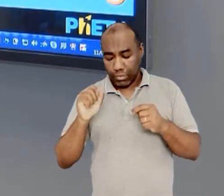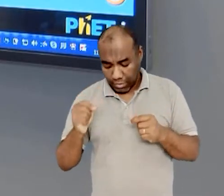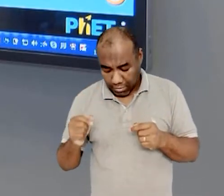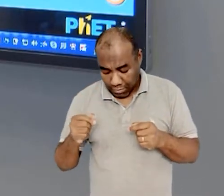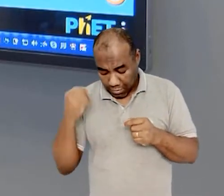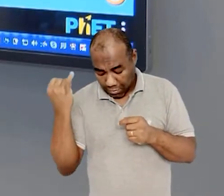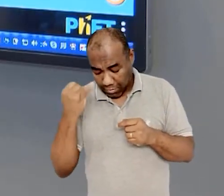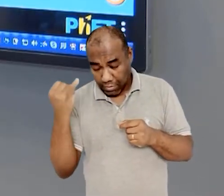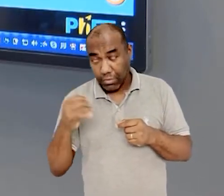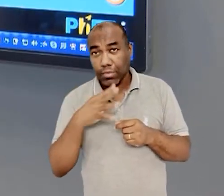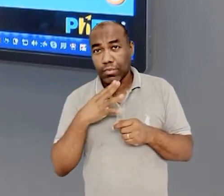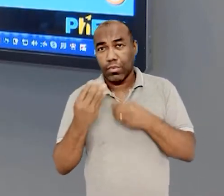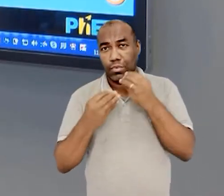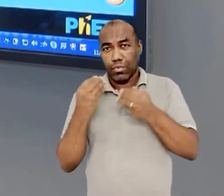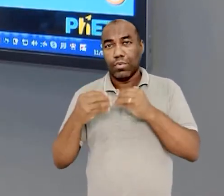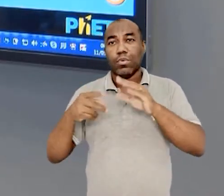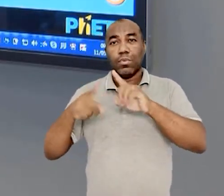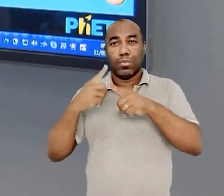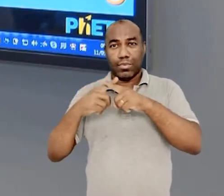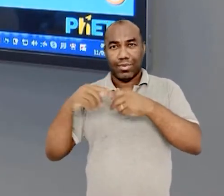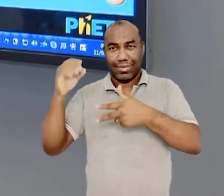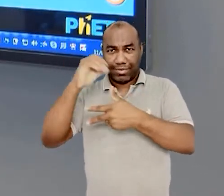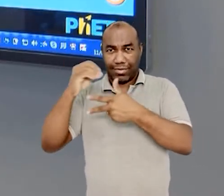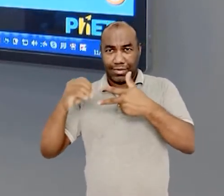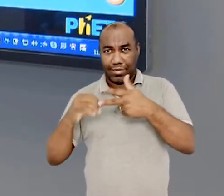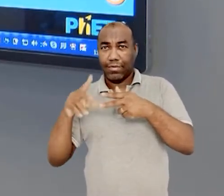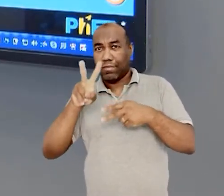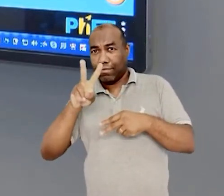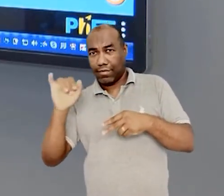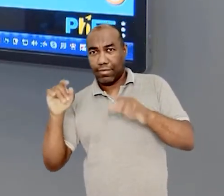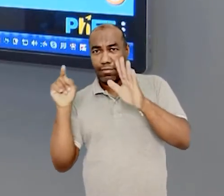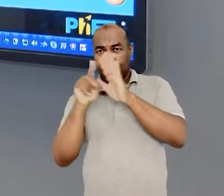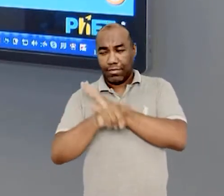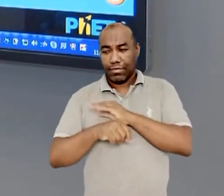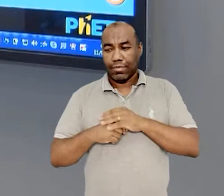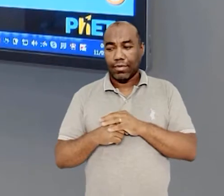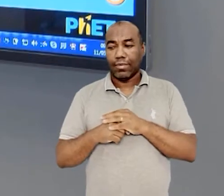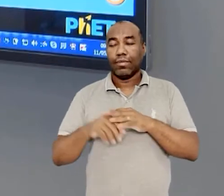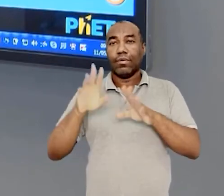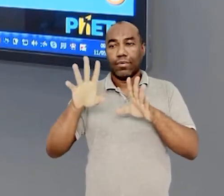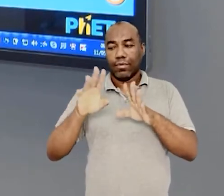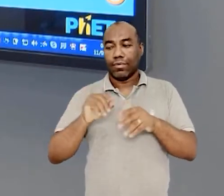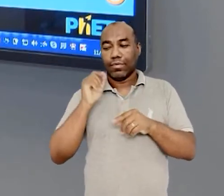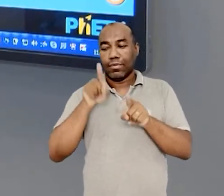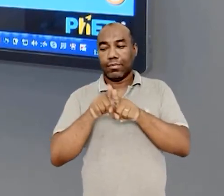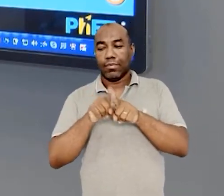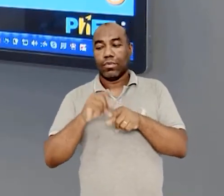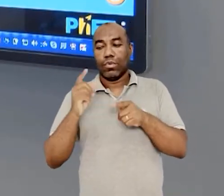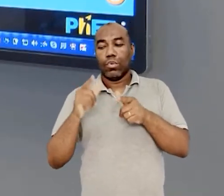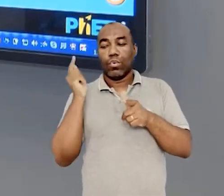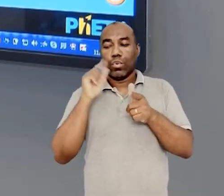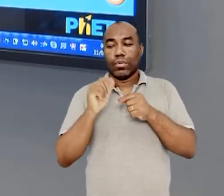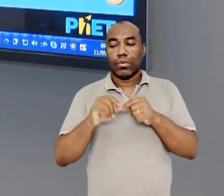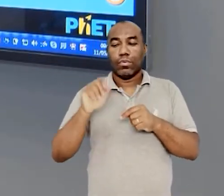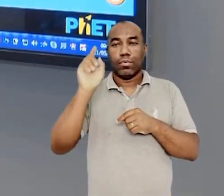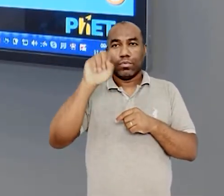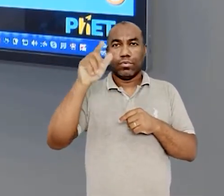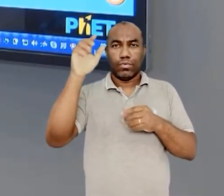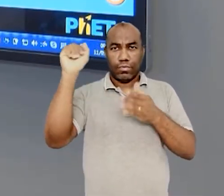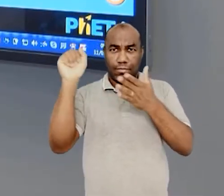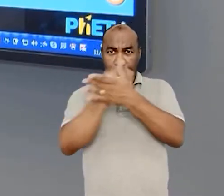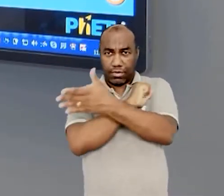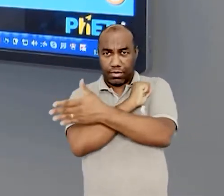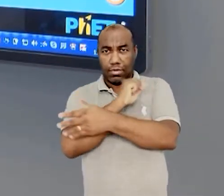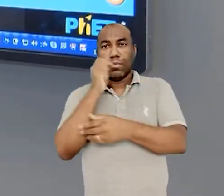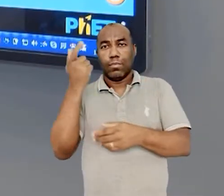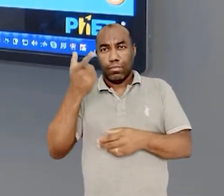ter. E isso é cobrado no exame. Então, veja, retornando ao circuito, aqui você pode deletar começar